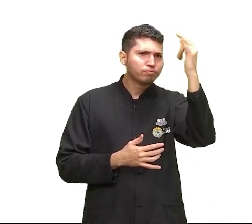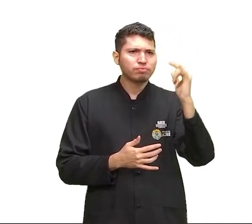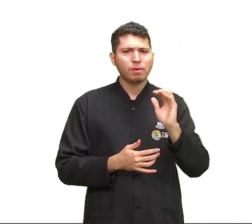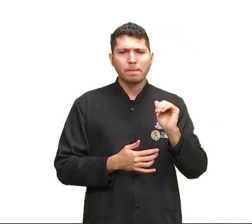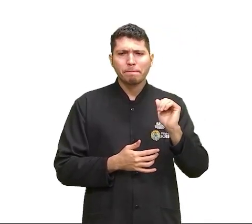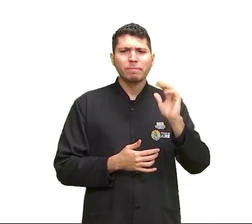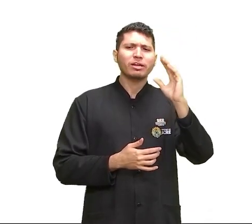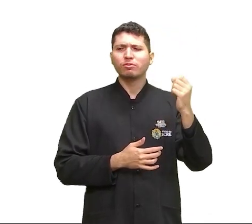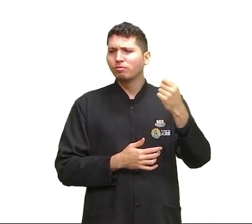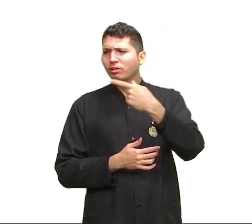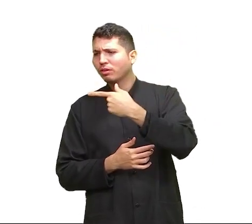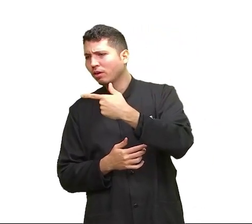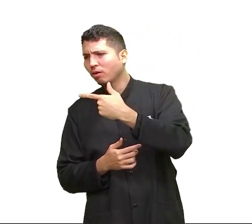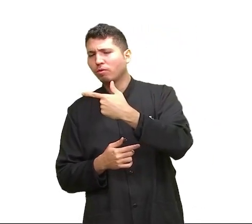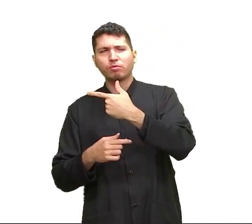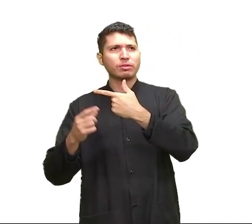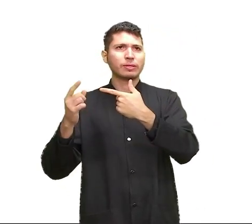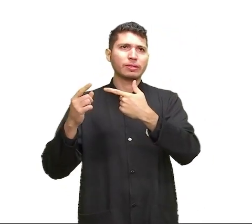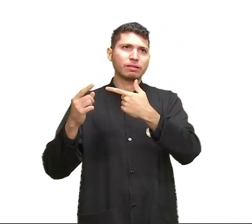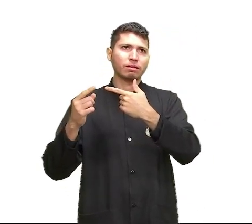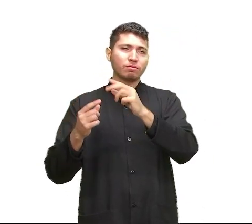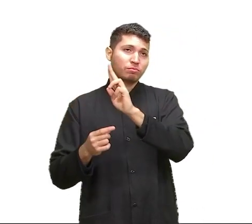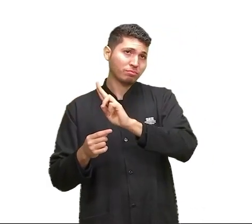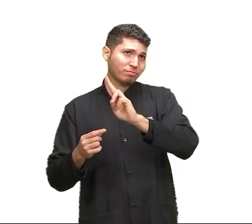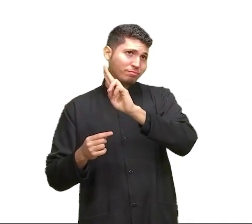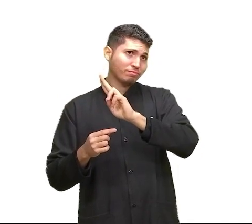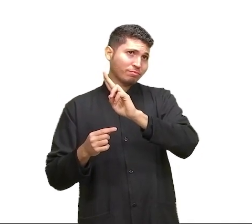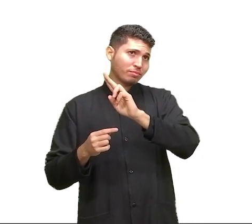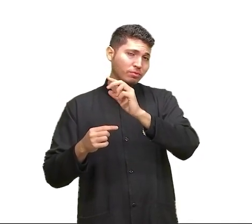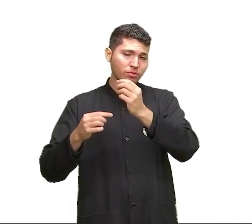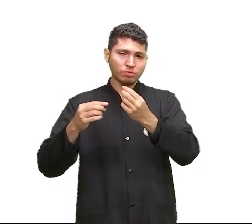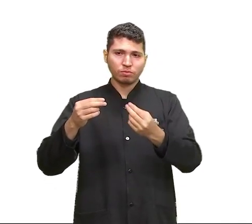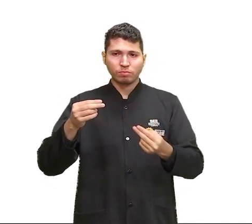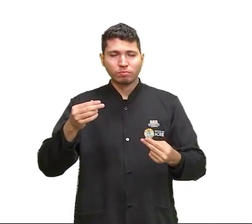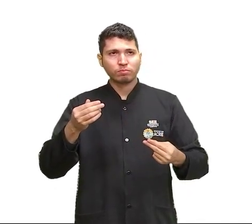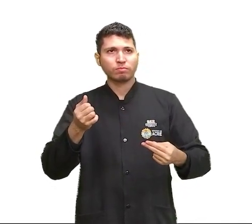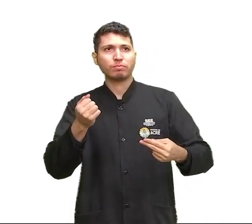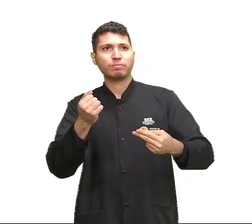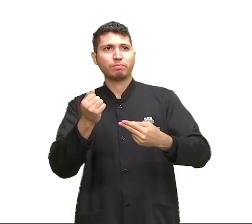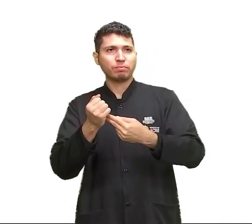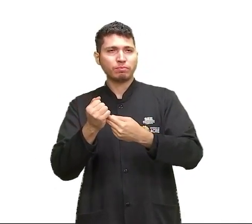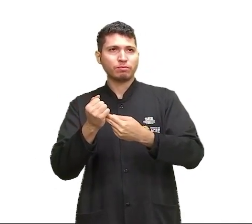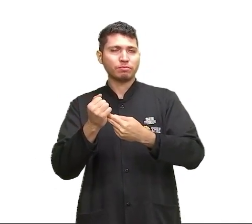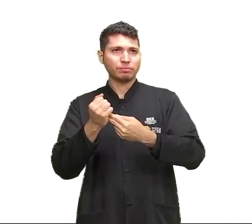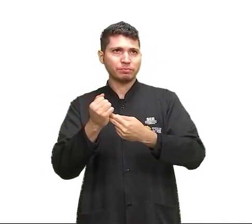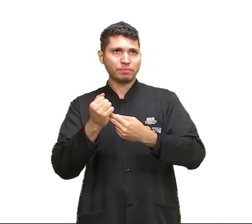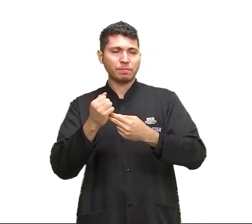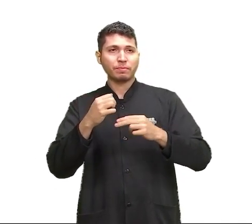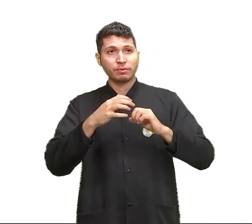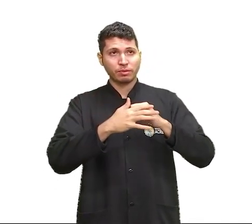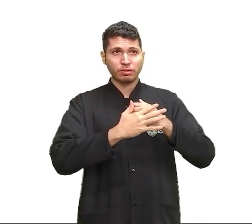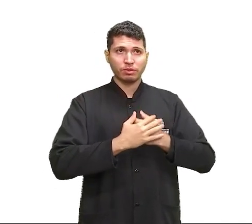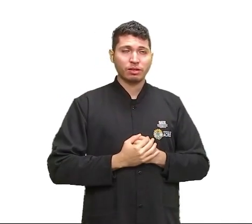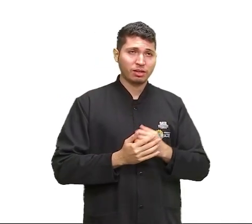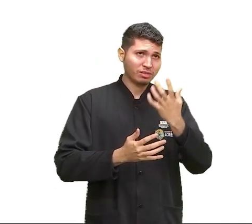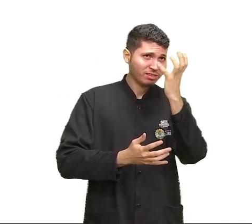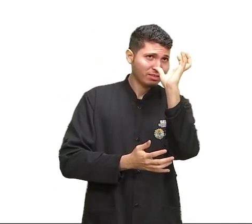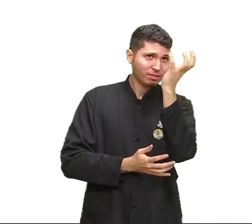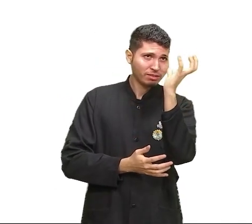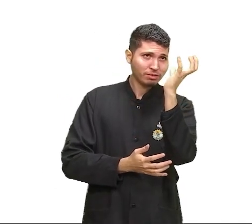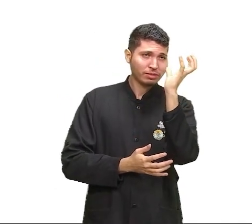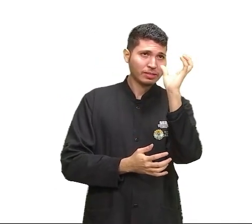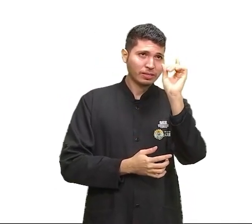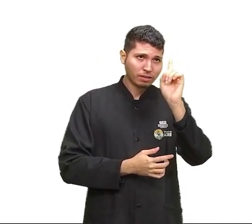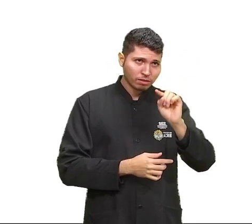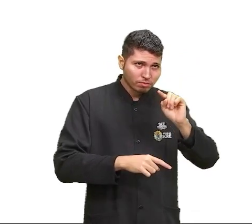mesma tomada? Aí que está a característica principal. Dependendo, ó, as lâmpadas nada mais são do que um instrumento